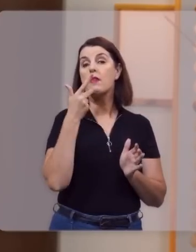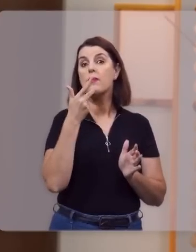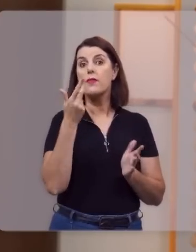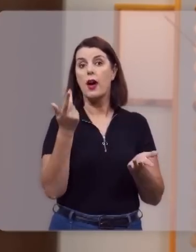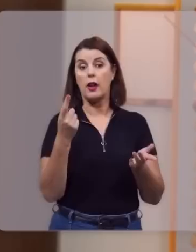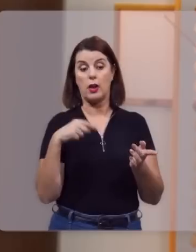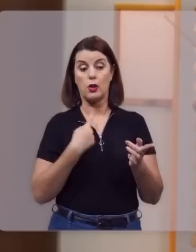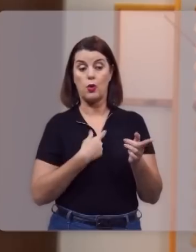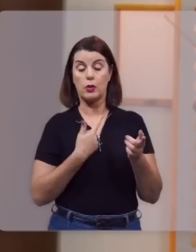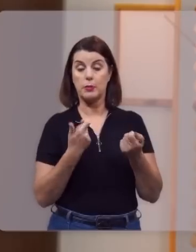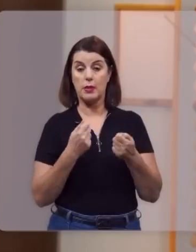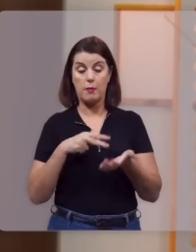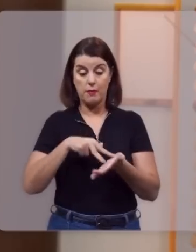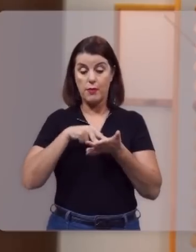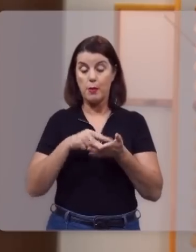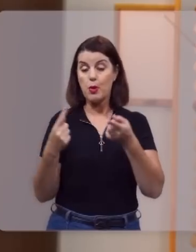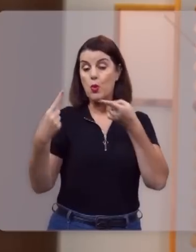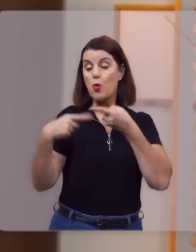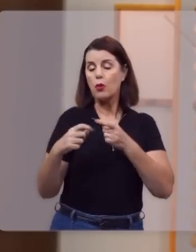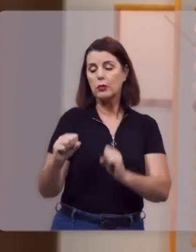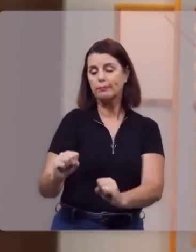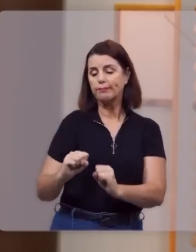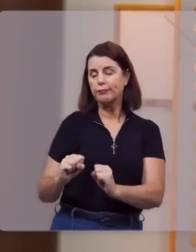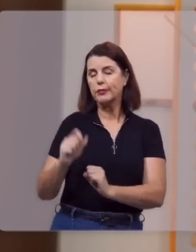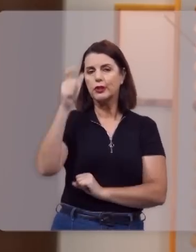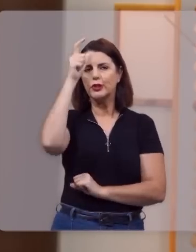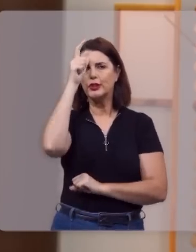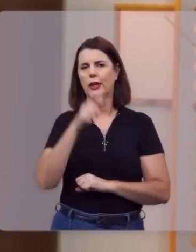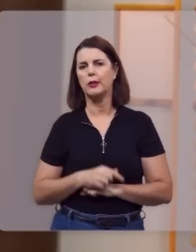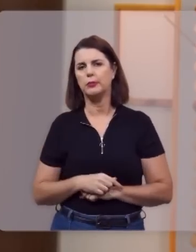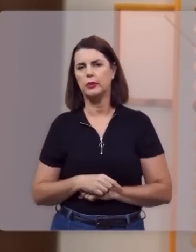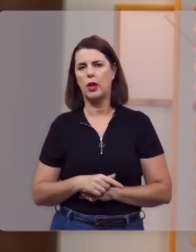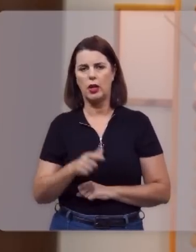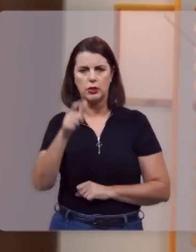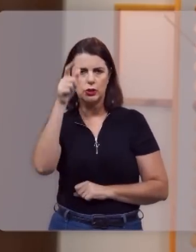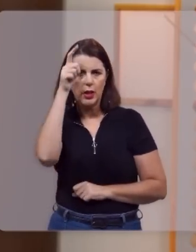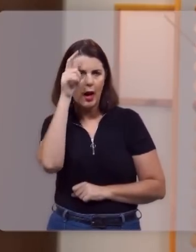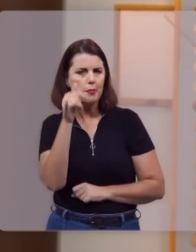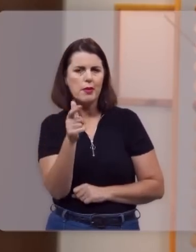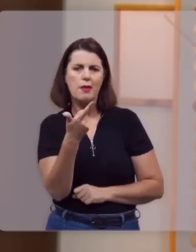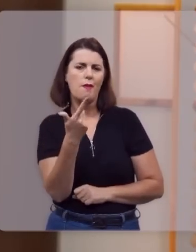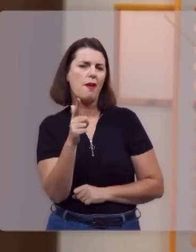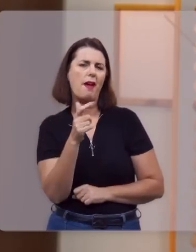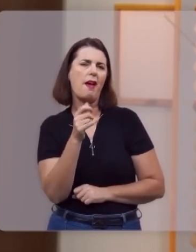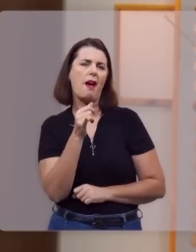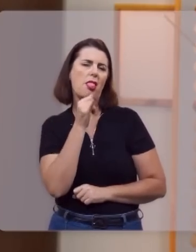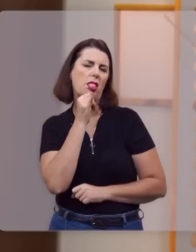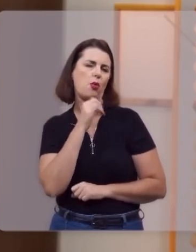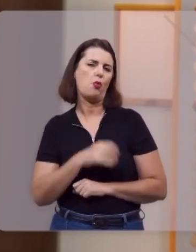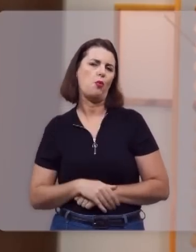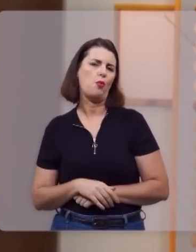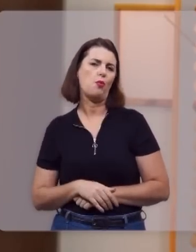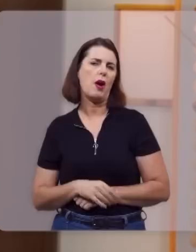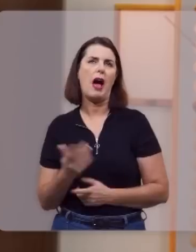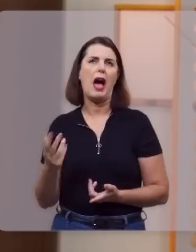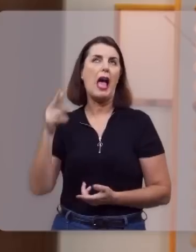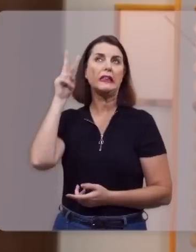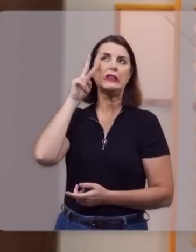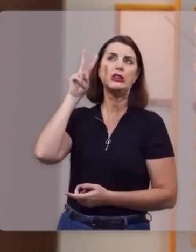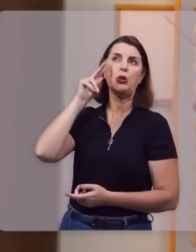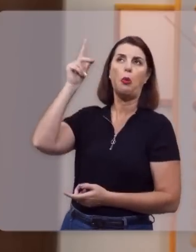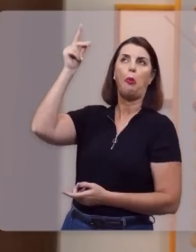as ciladas do diabo. O diabo não é uma lenda, não é um mito, não